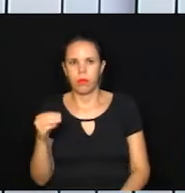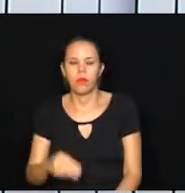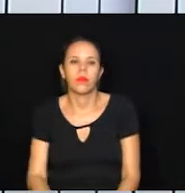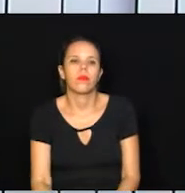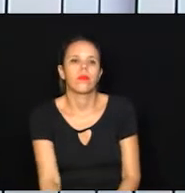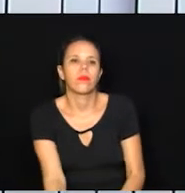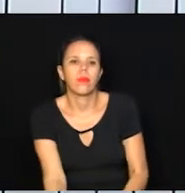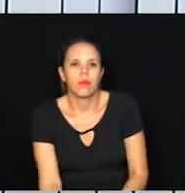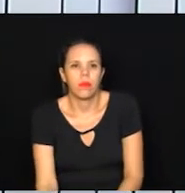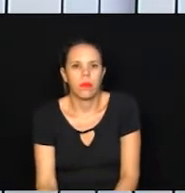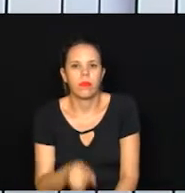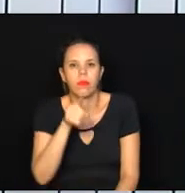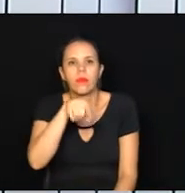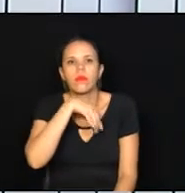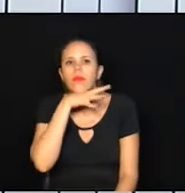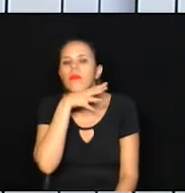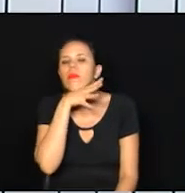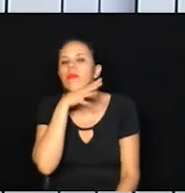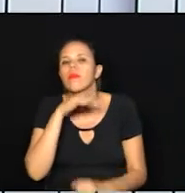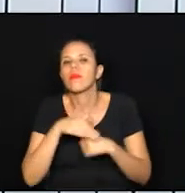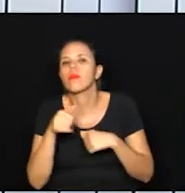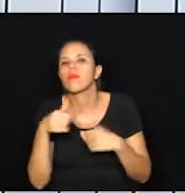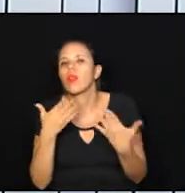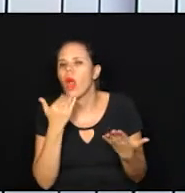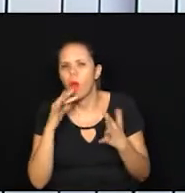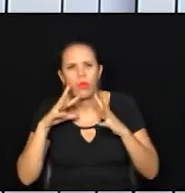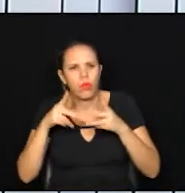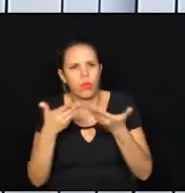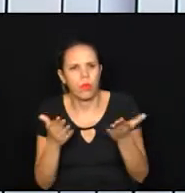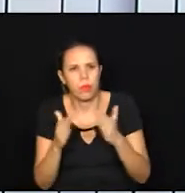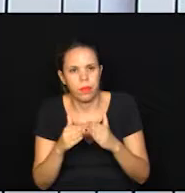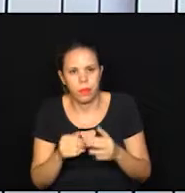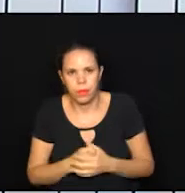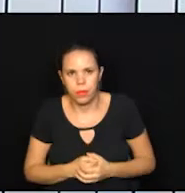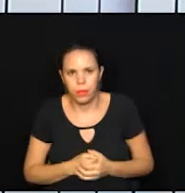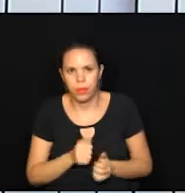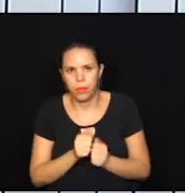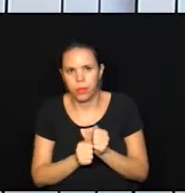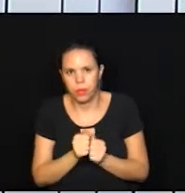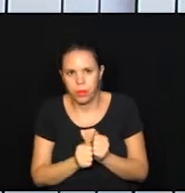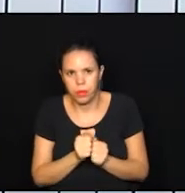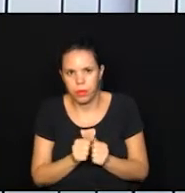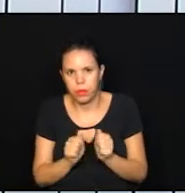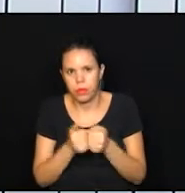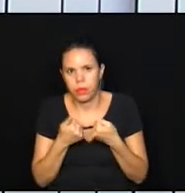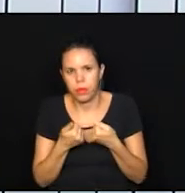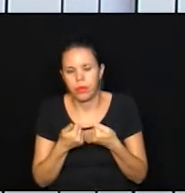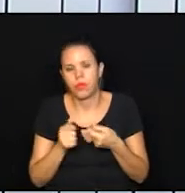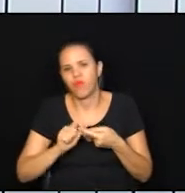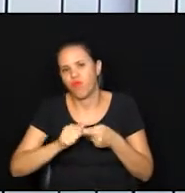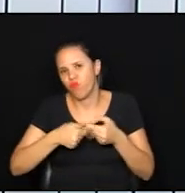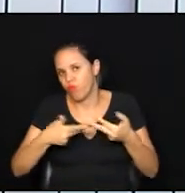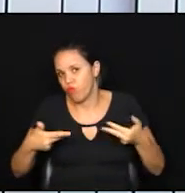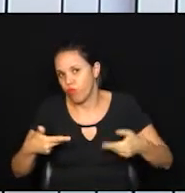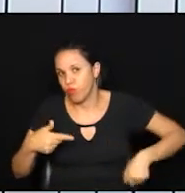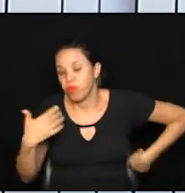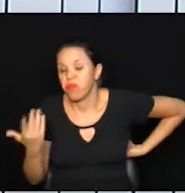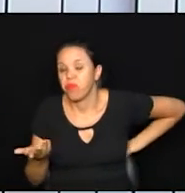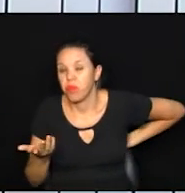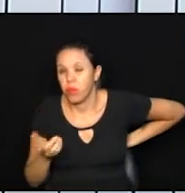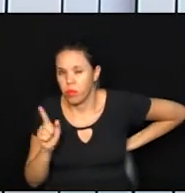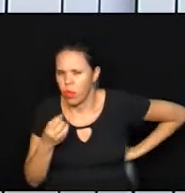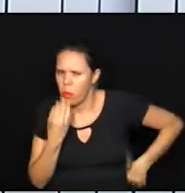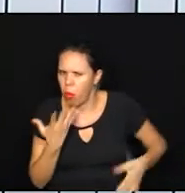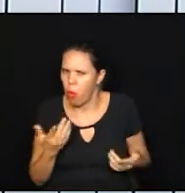1h28. O seu animal de estimação come de tudo aí na casa? Arroz, pão, ração. Será que